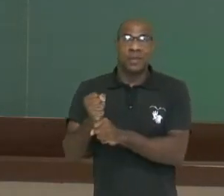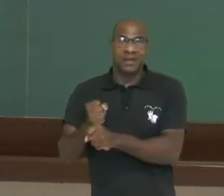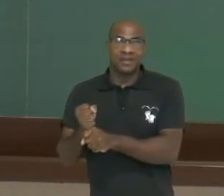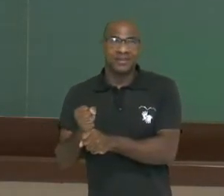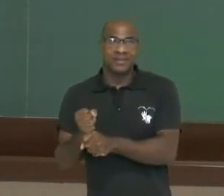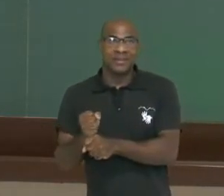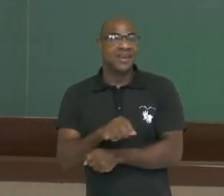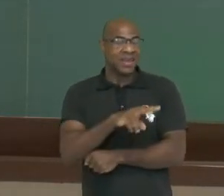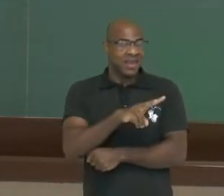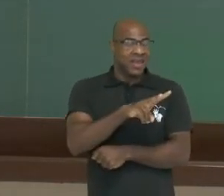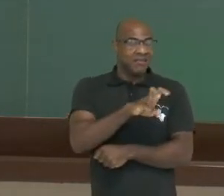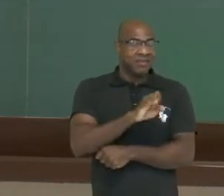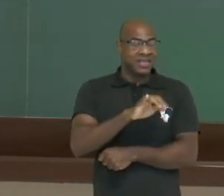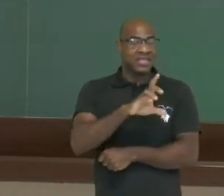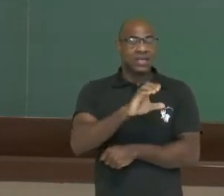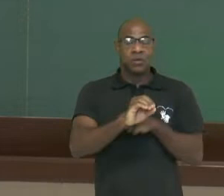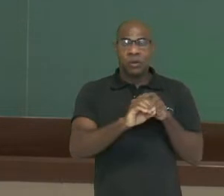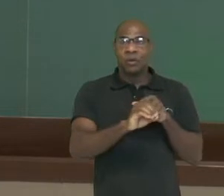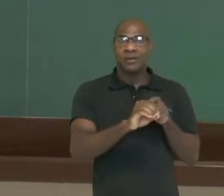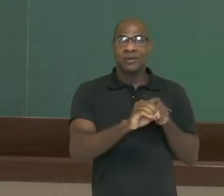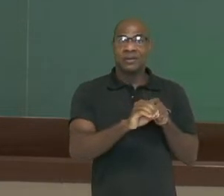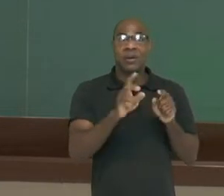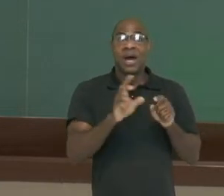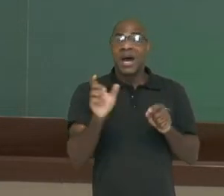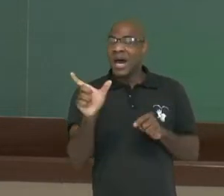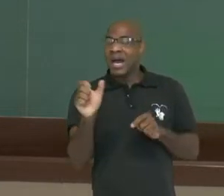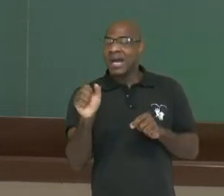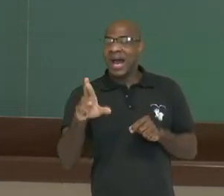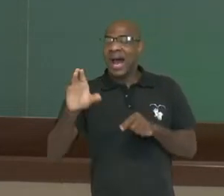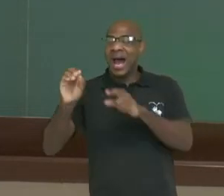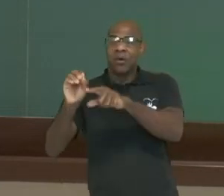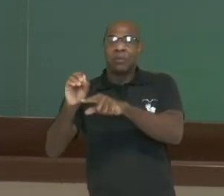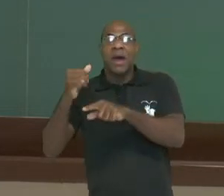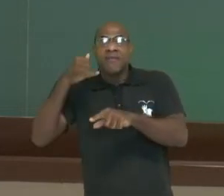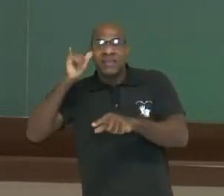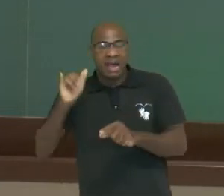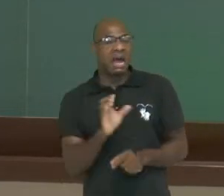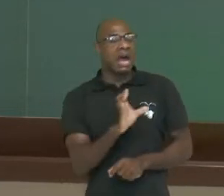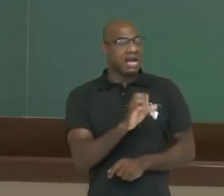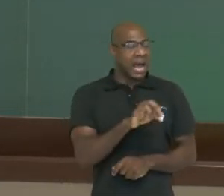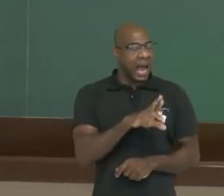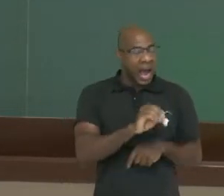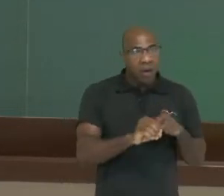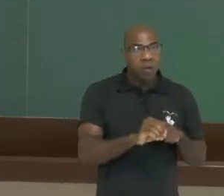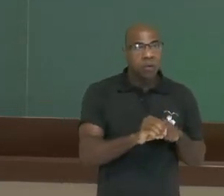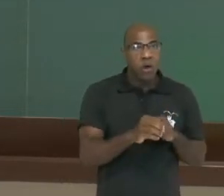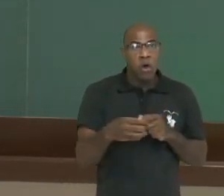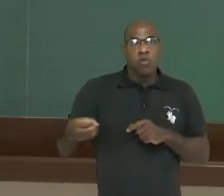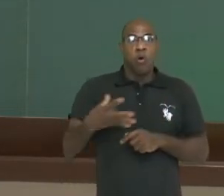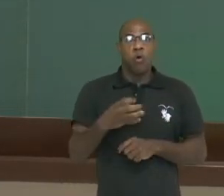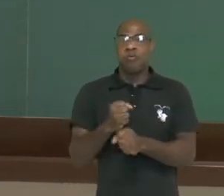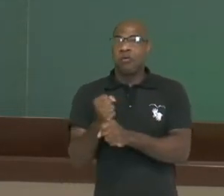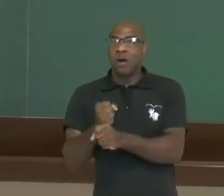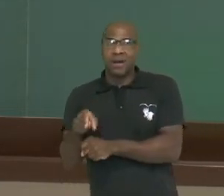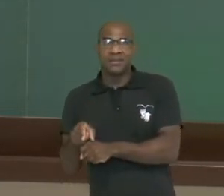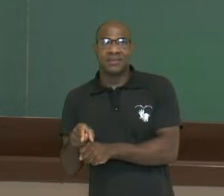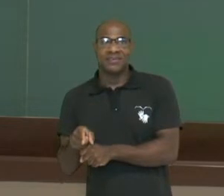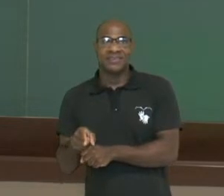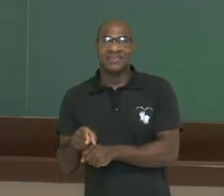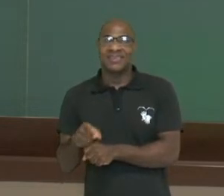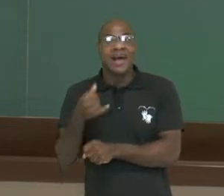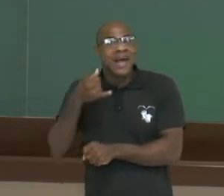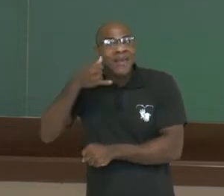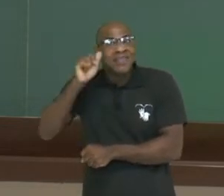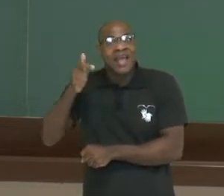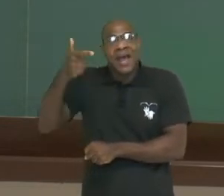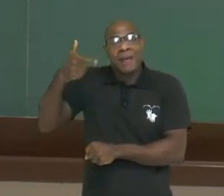carro. Então, ele já falou do carro. Para evitar que repita-se, carro, ele utilizei